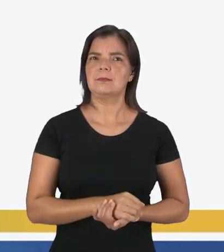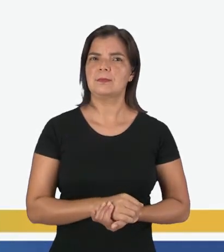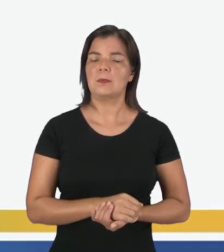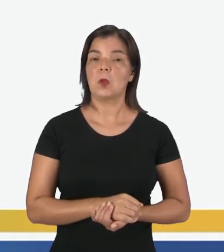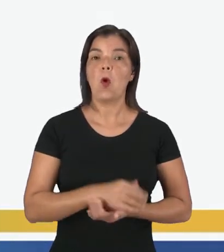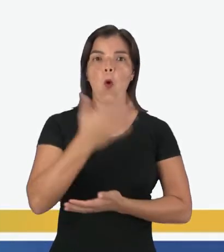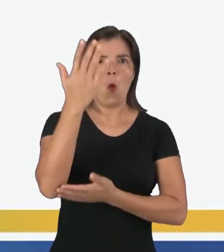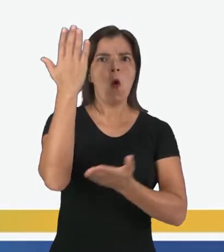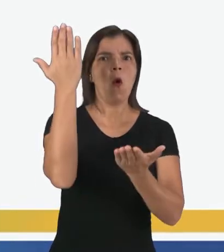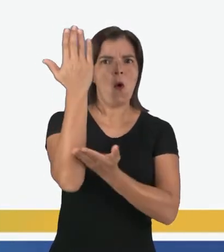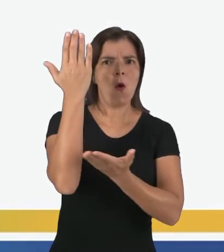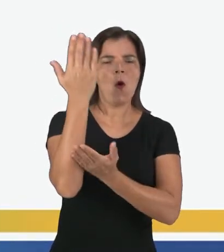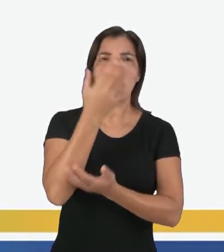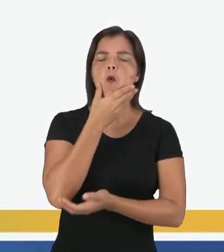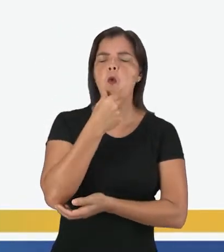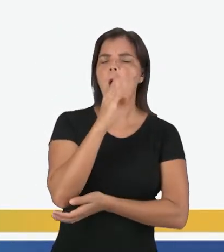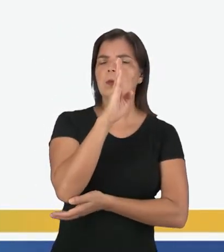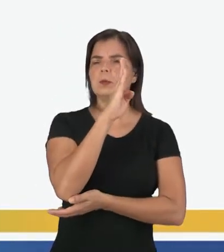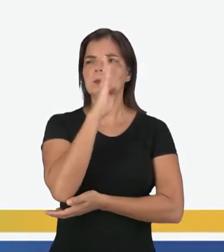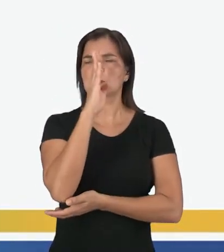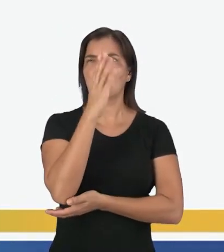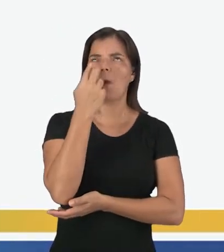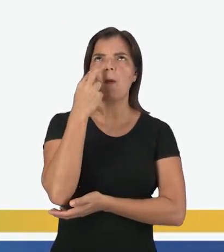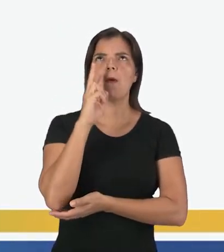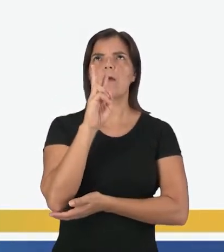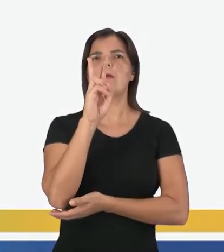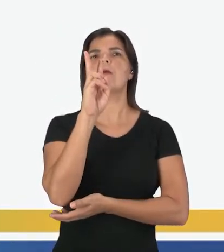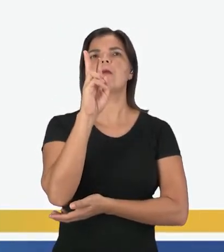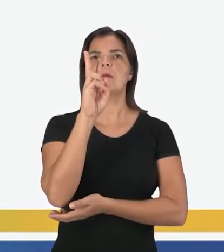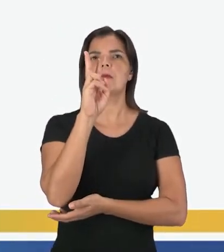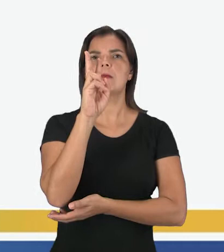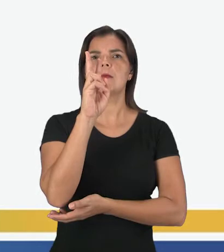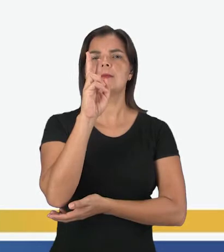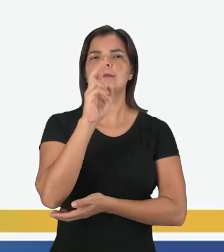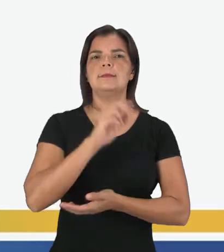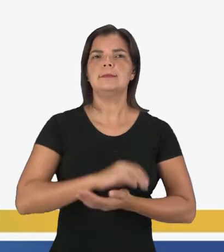O lenhador, ainda tonto, olha para cima.